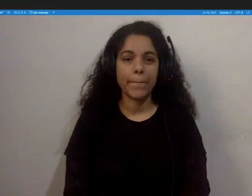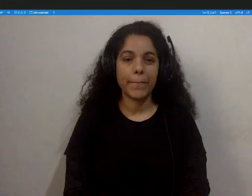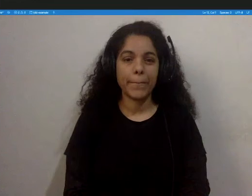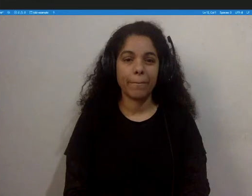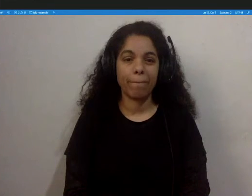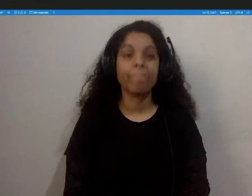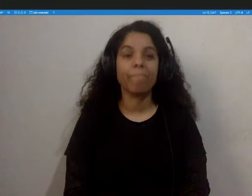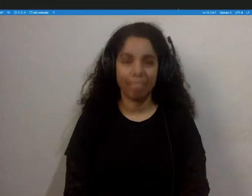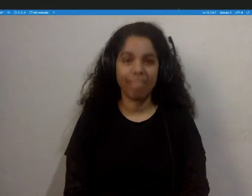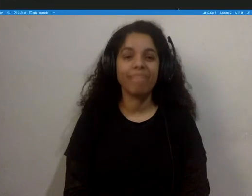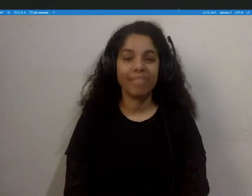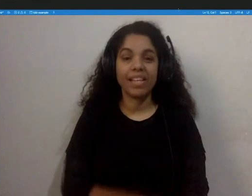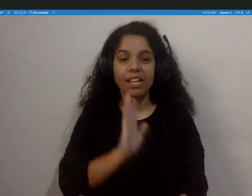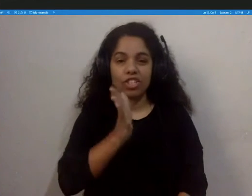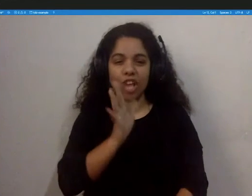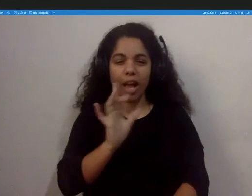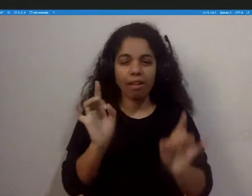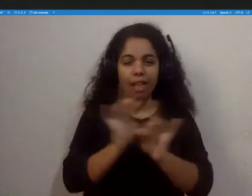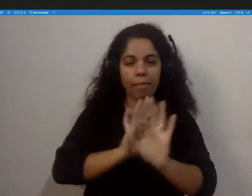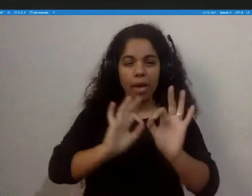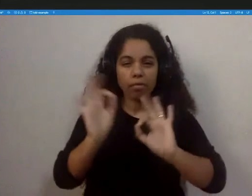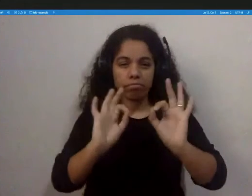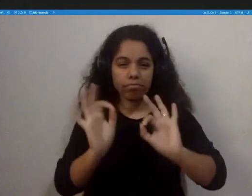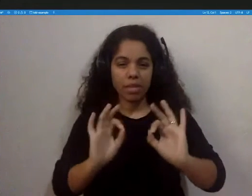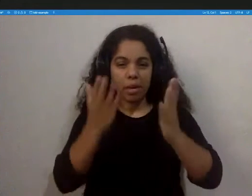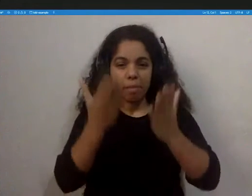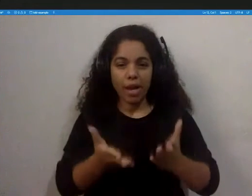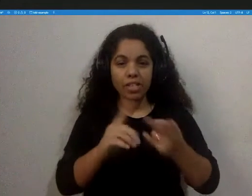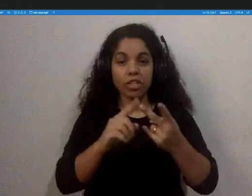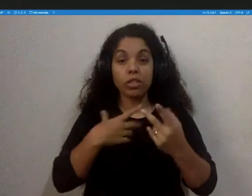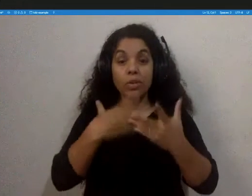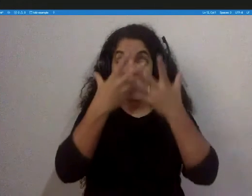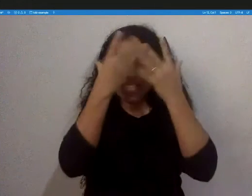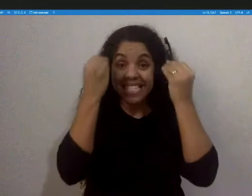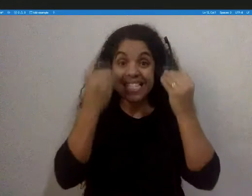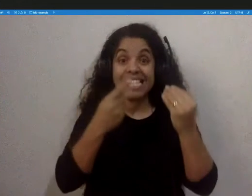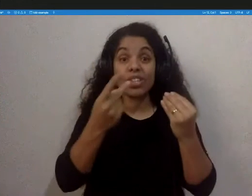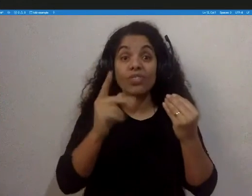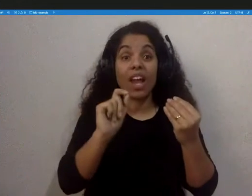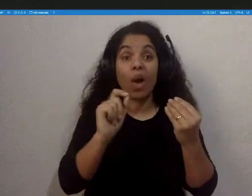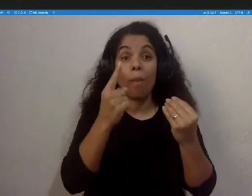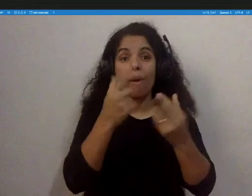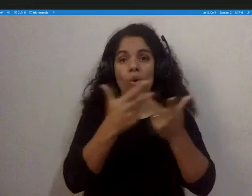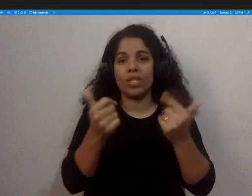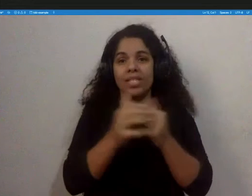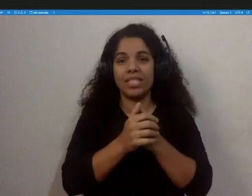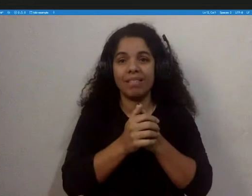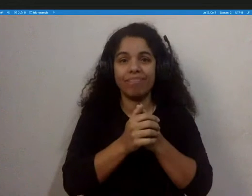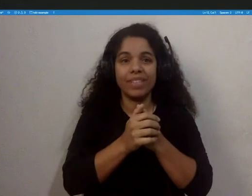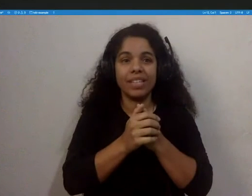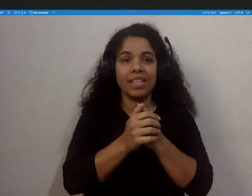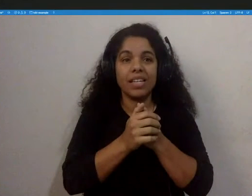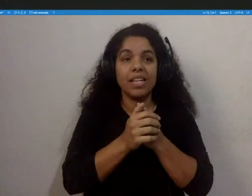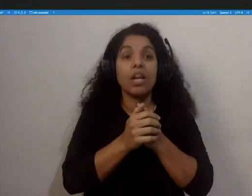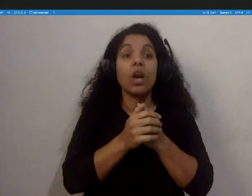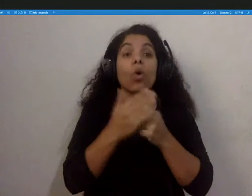E já está aqui meio maceteado para a gente. E eu esqueci só de falar uma coisinha. Qual